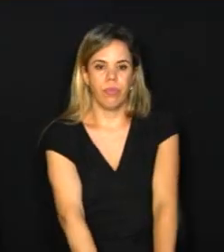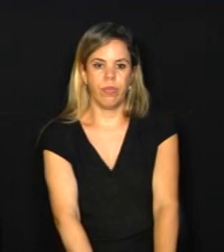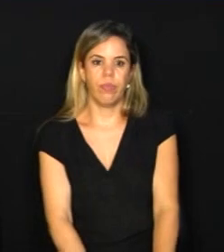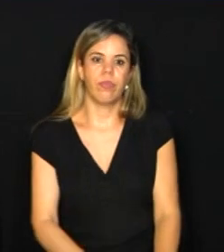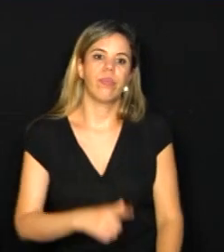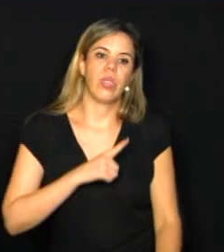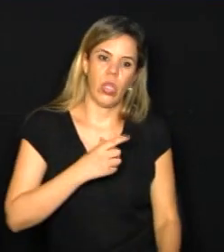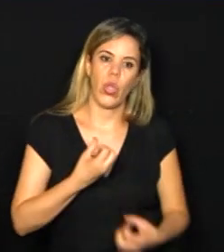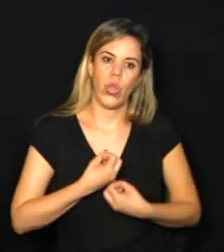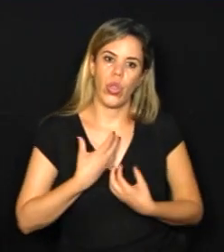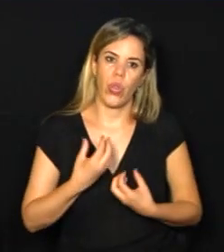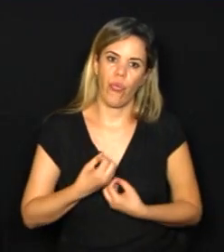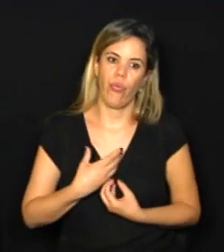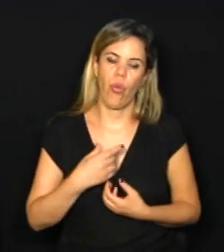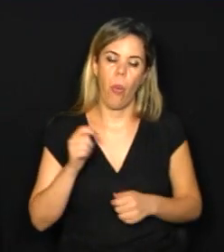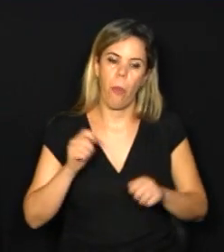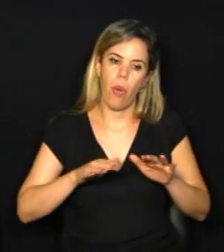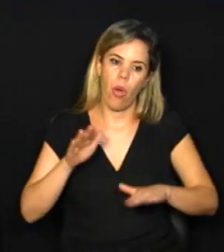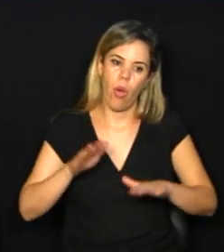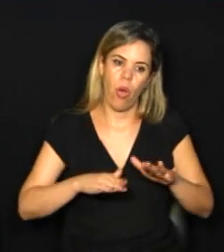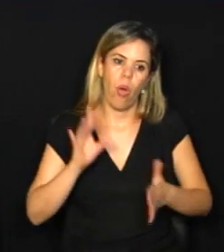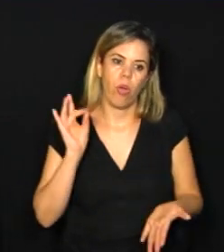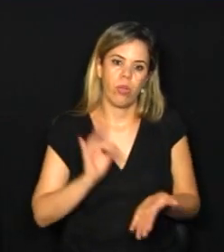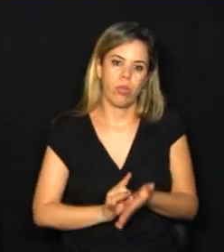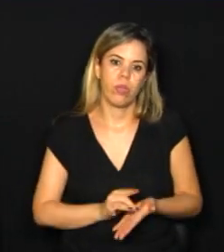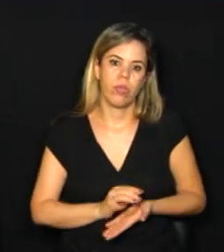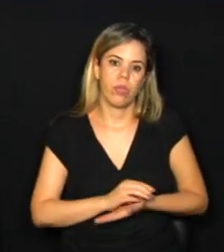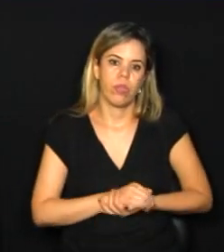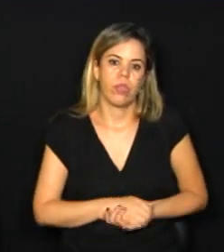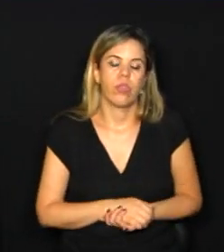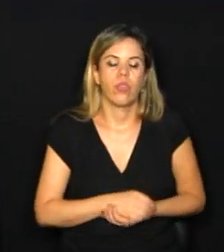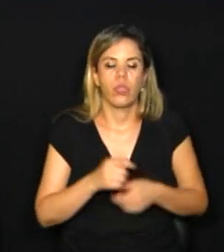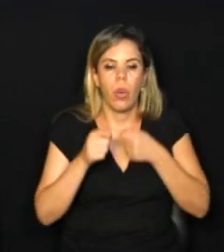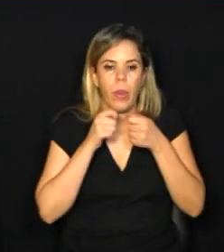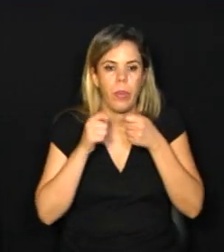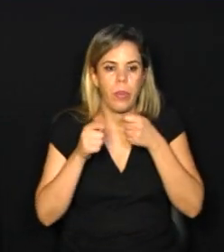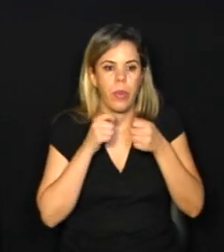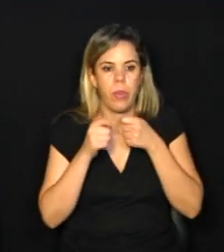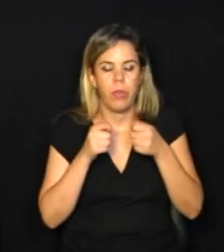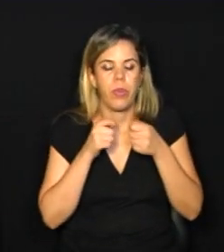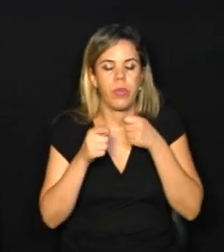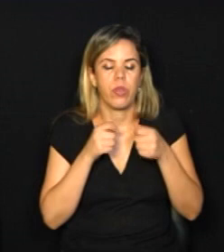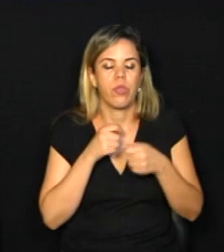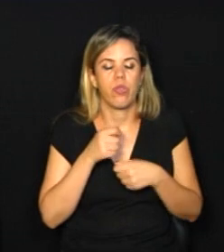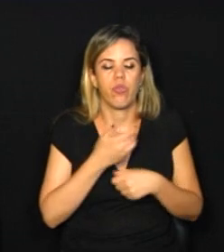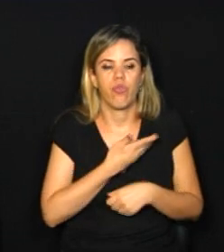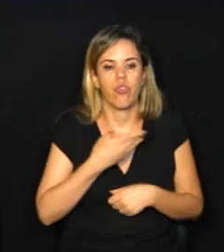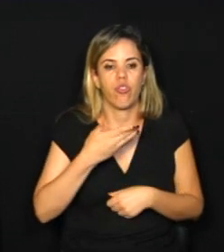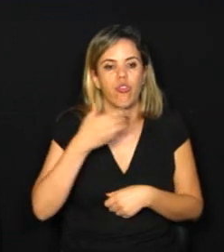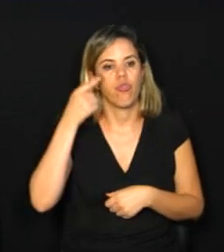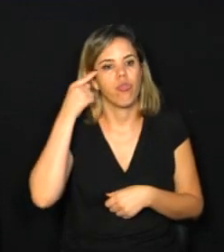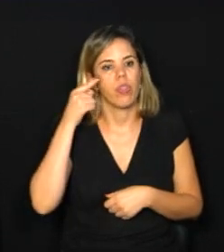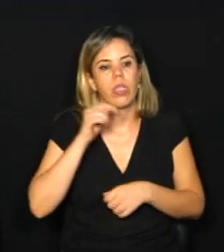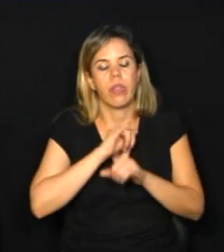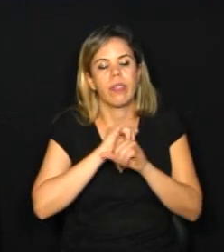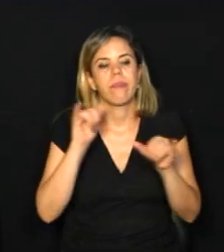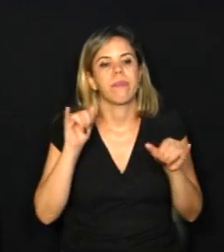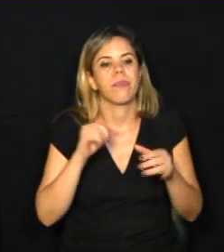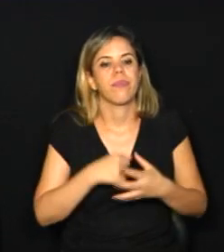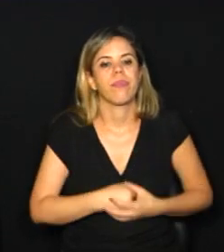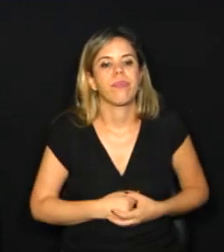a informação que deve ser confirmada numa entrevista coletiva que o governador dará.